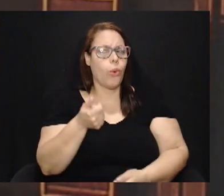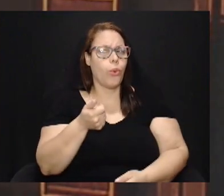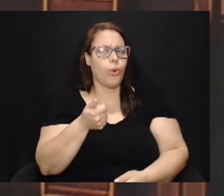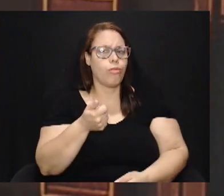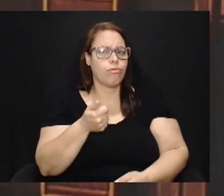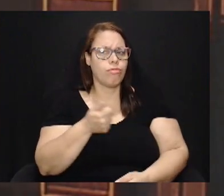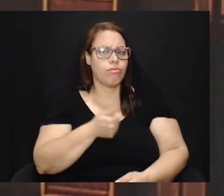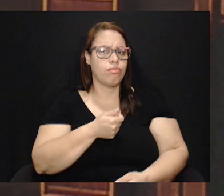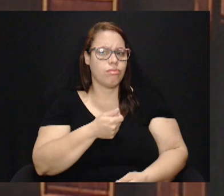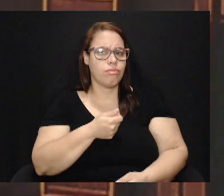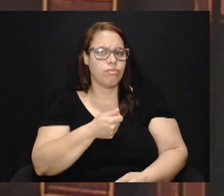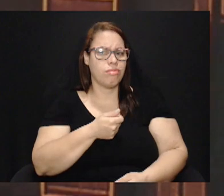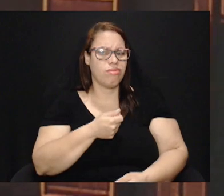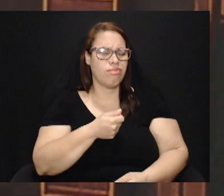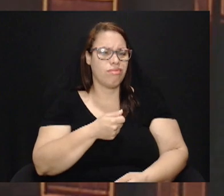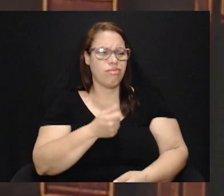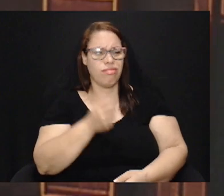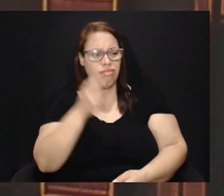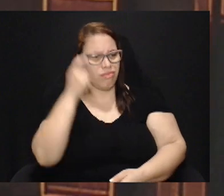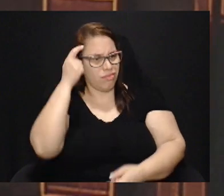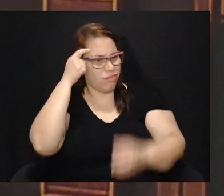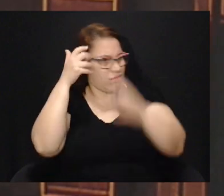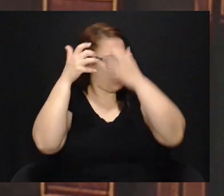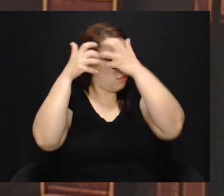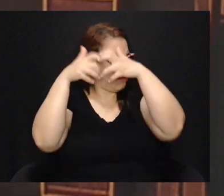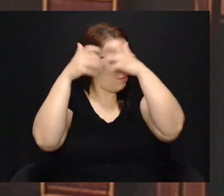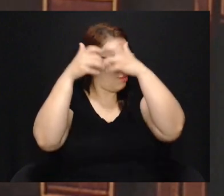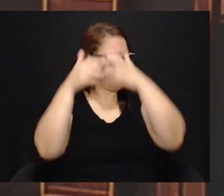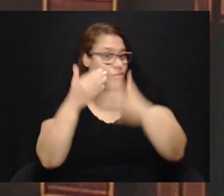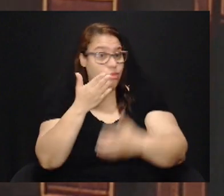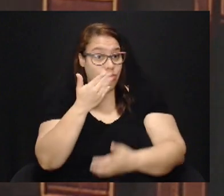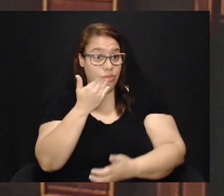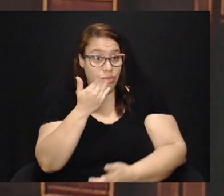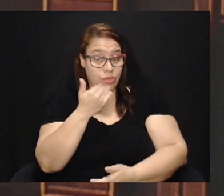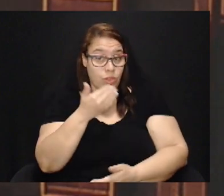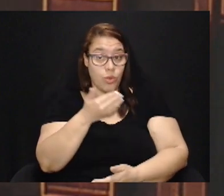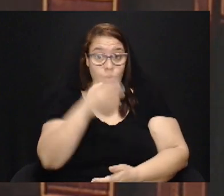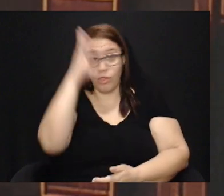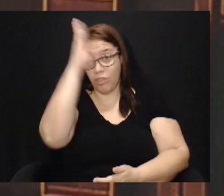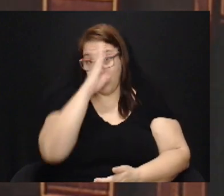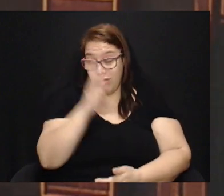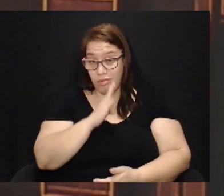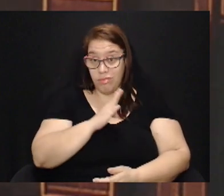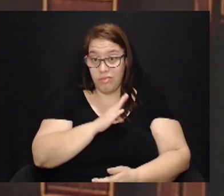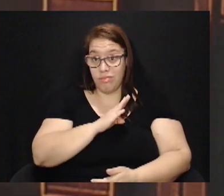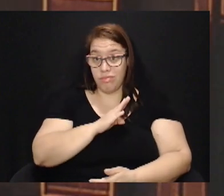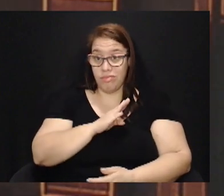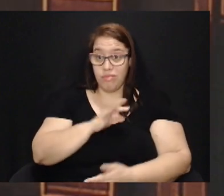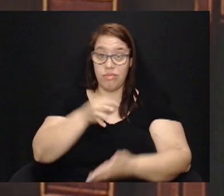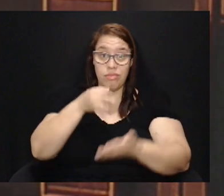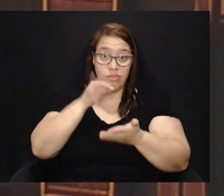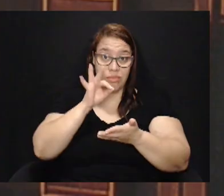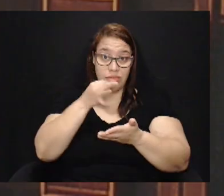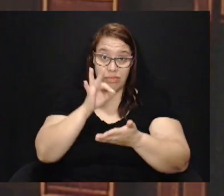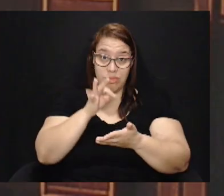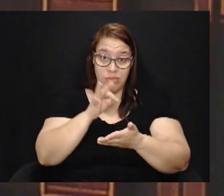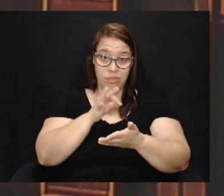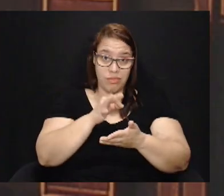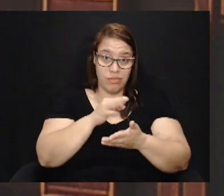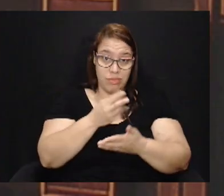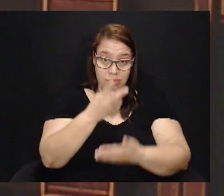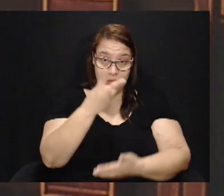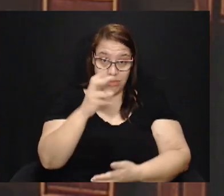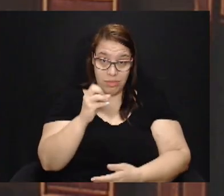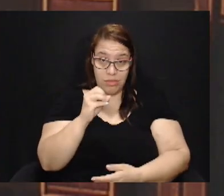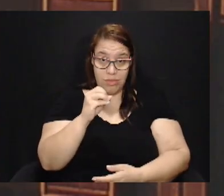gente parar para refletir como é que funciona a alimentação hoje do Brasil. Normalmente, a pessoa vai tomar café, ela coloca 20 gramas já